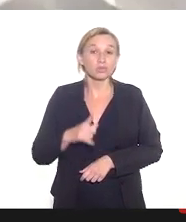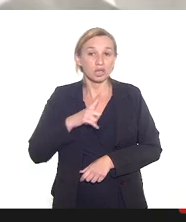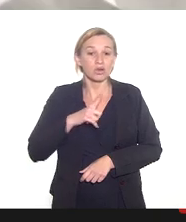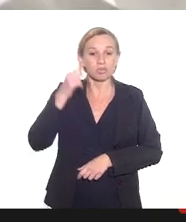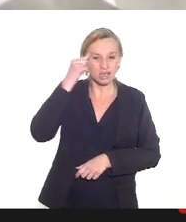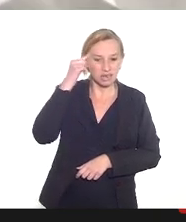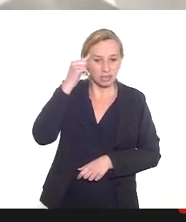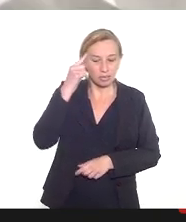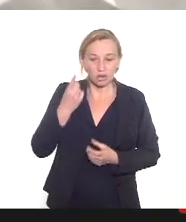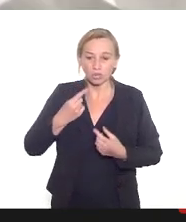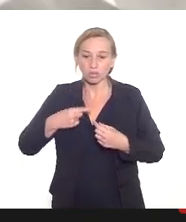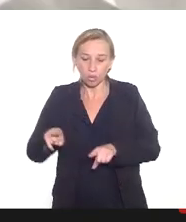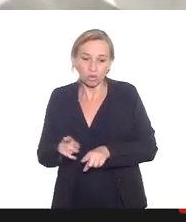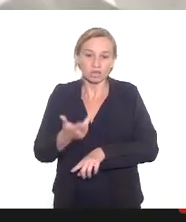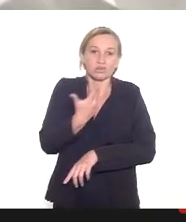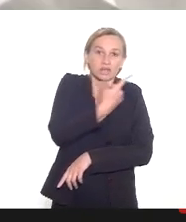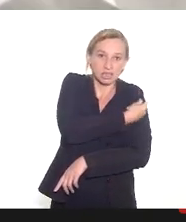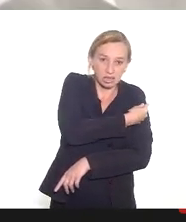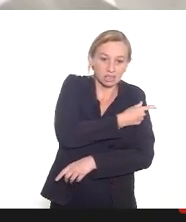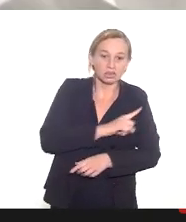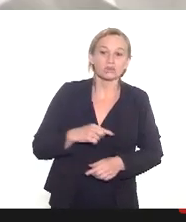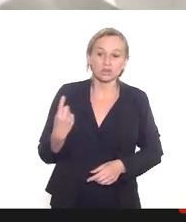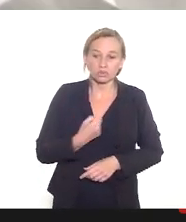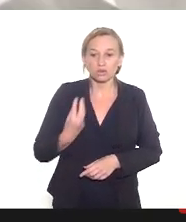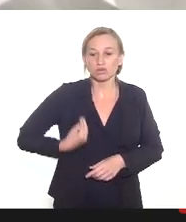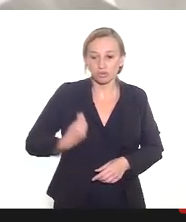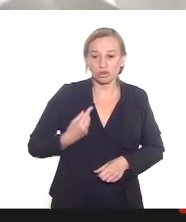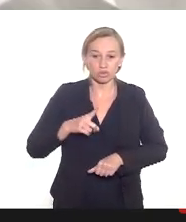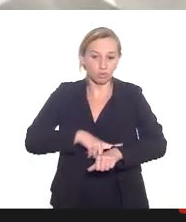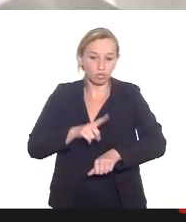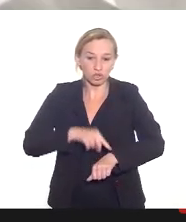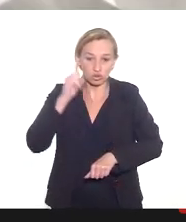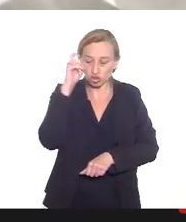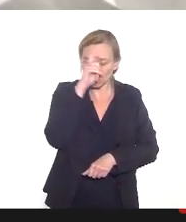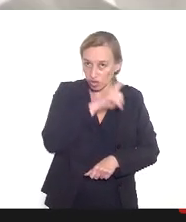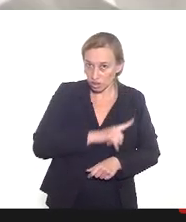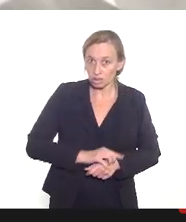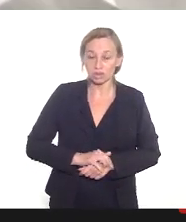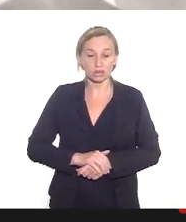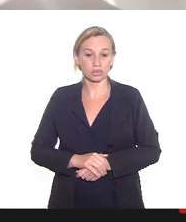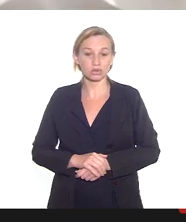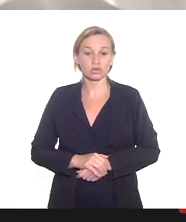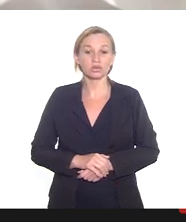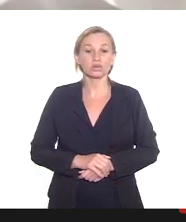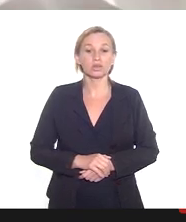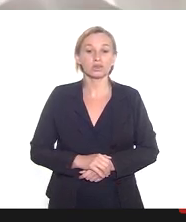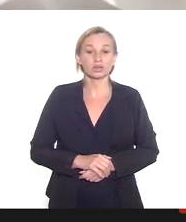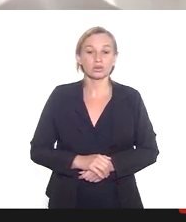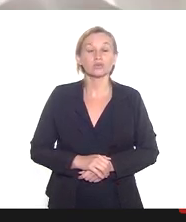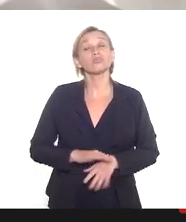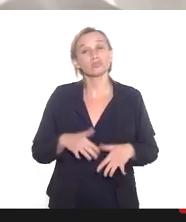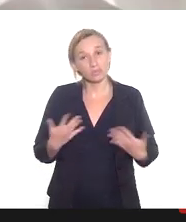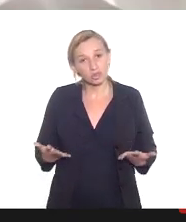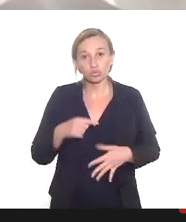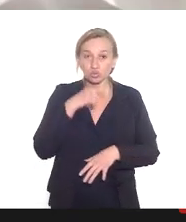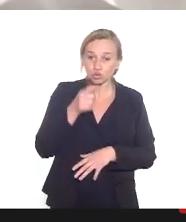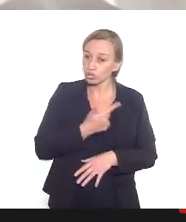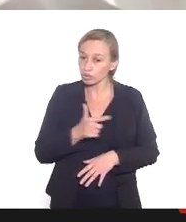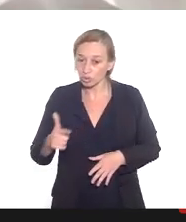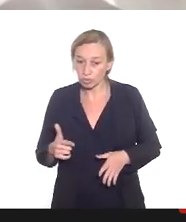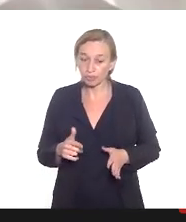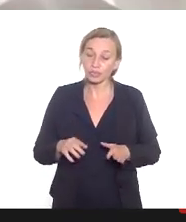pensamento contra a vacinação e nós tivemos um momento muito difícil de obscurantismo então Sem dúvida